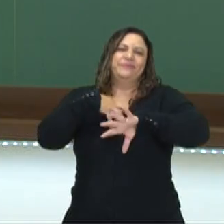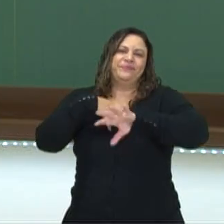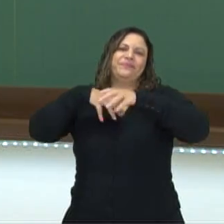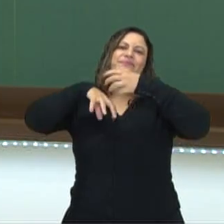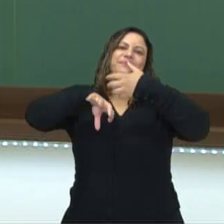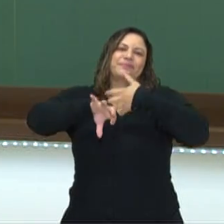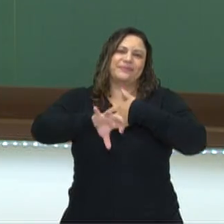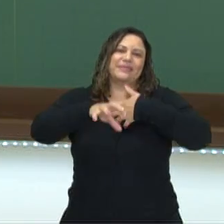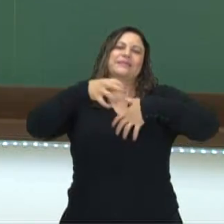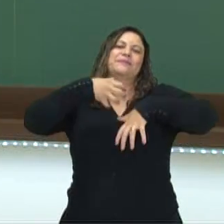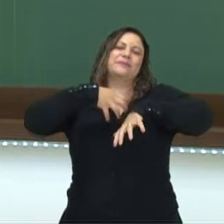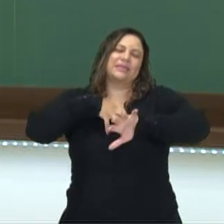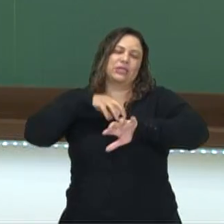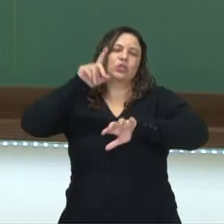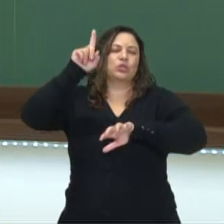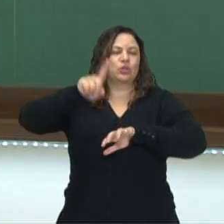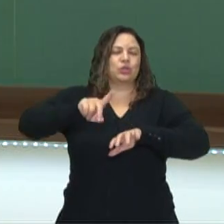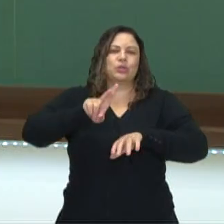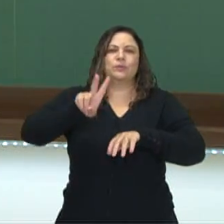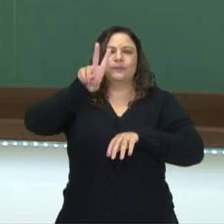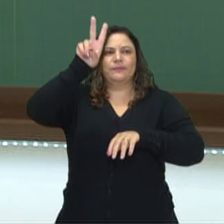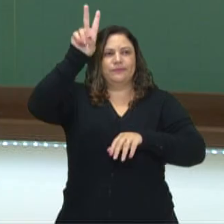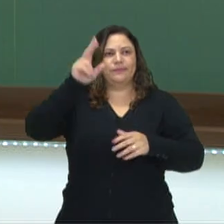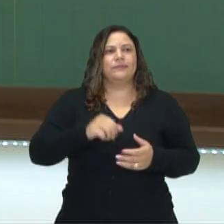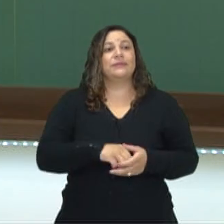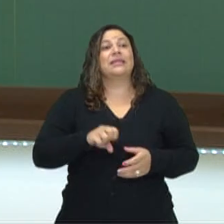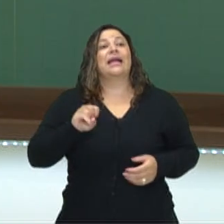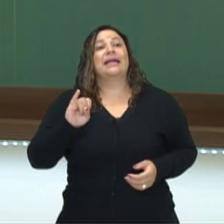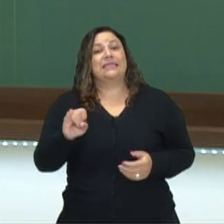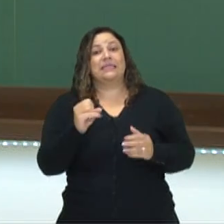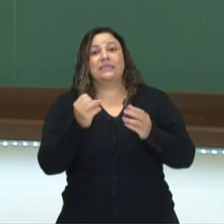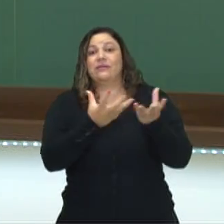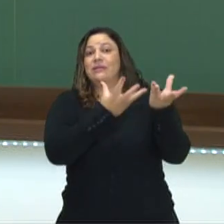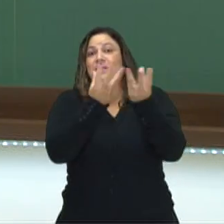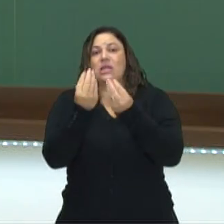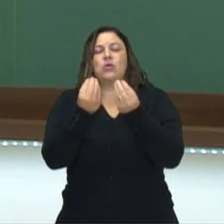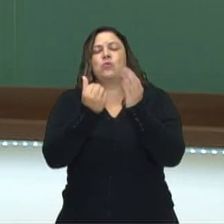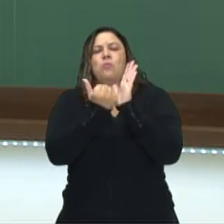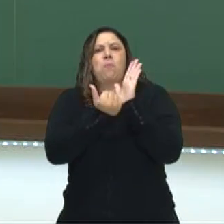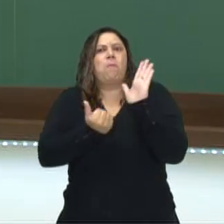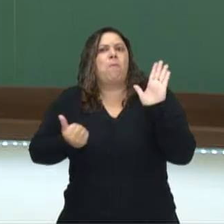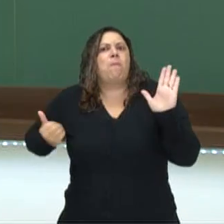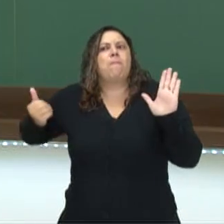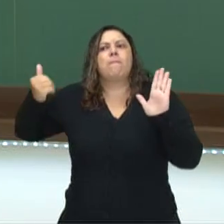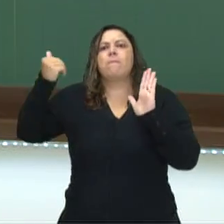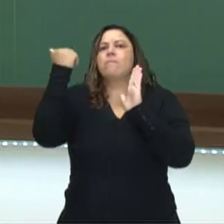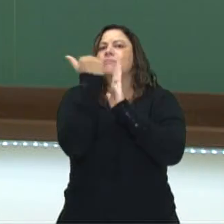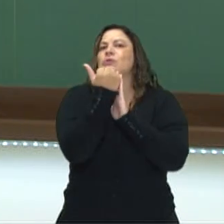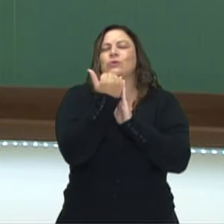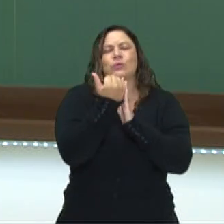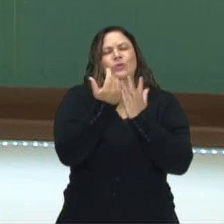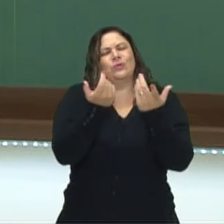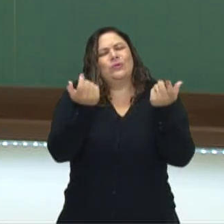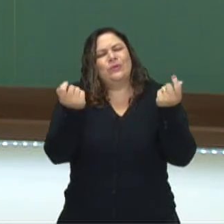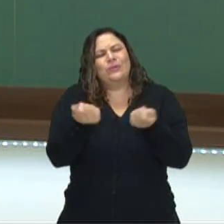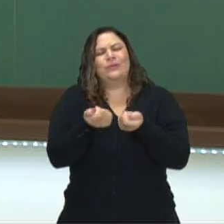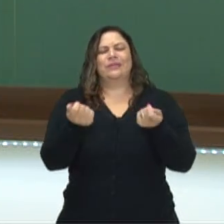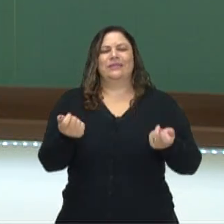isso é considerado uma virtude. Se eu tenho um excesso de afabilidade, eu posso me tornar uma